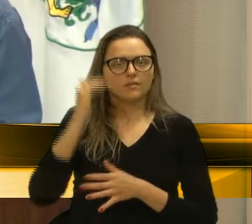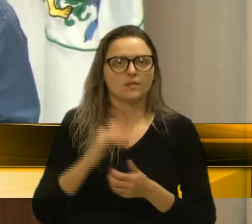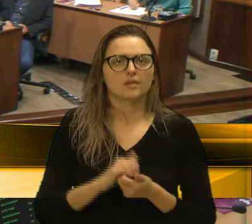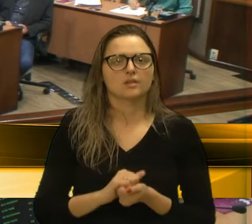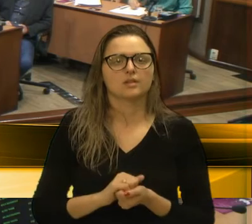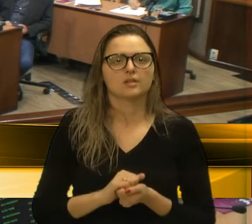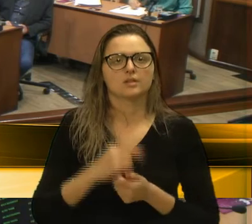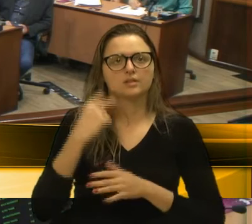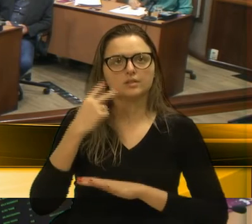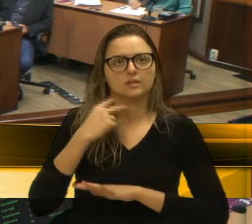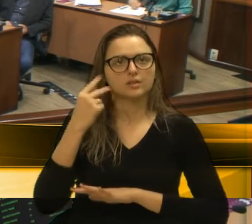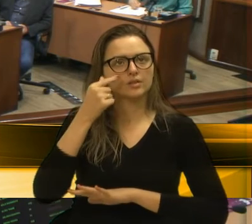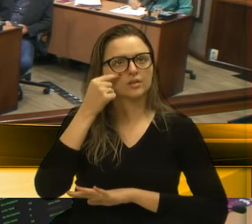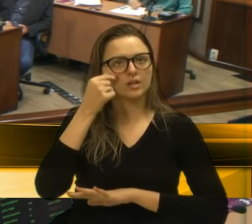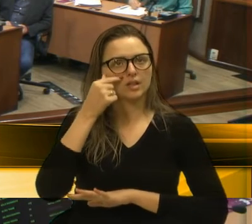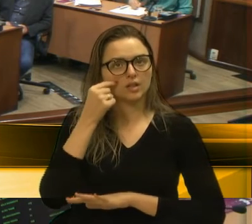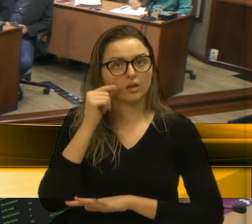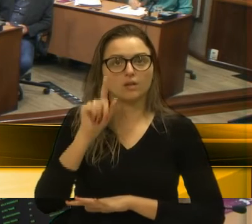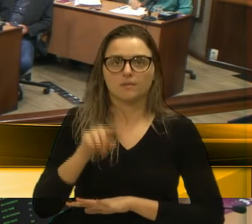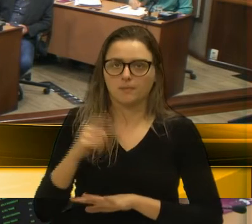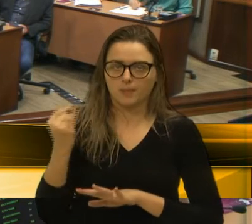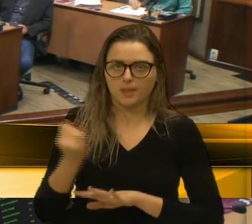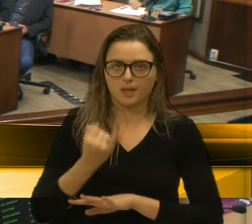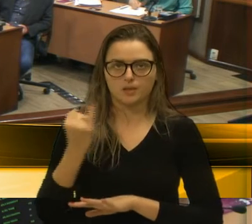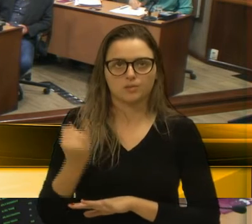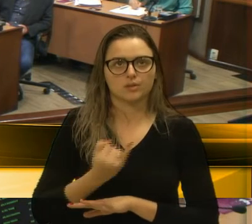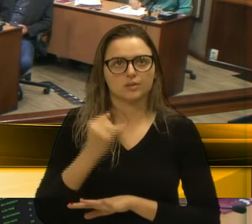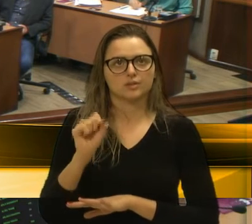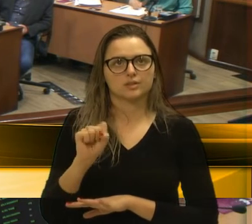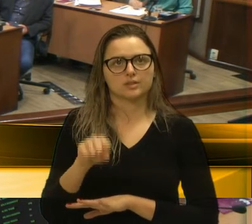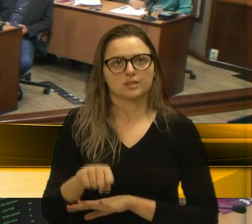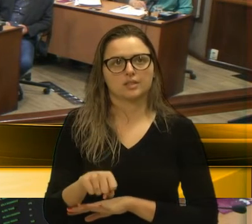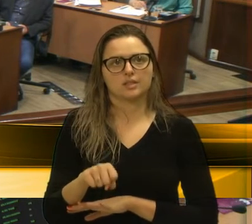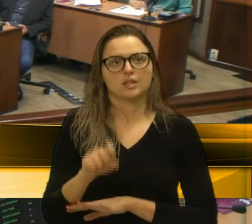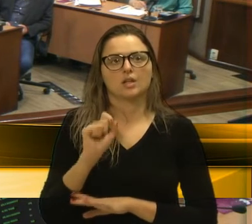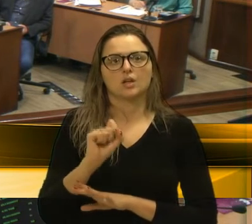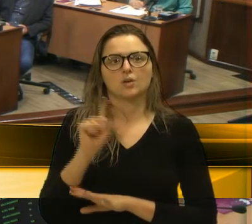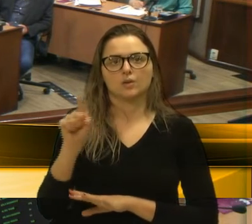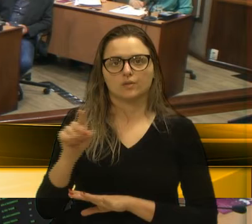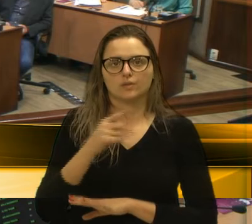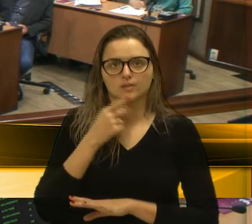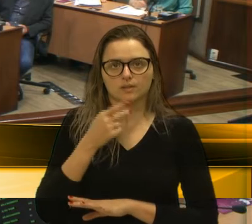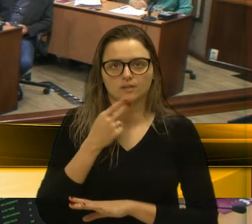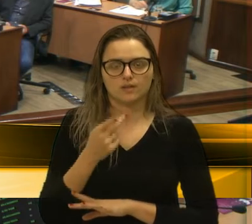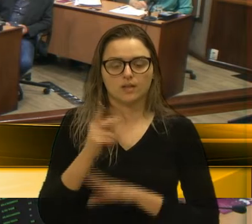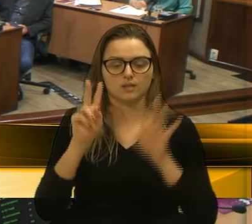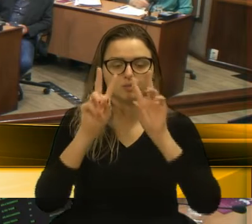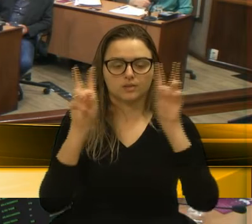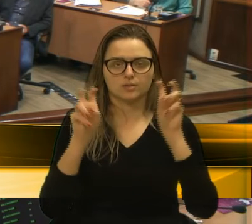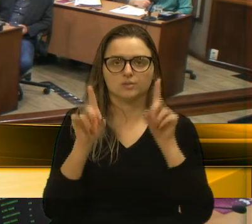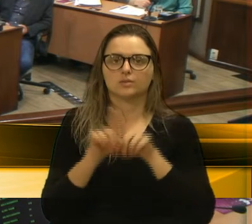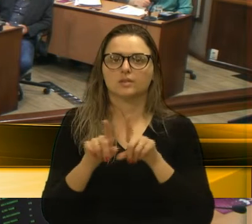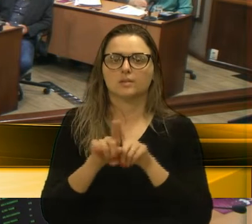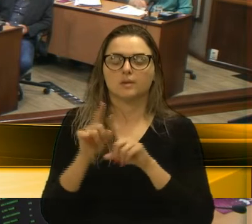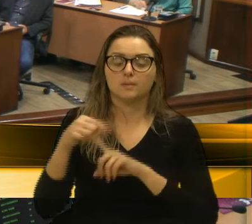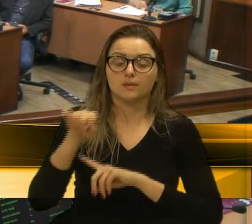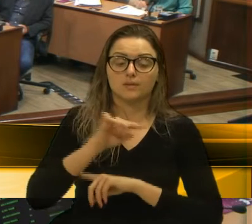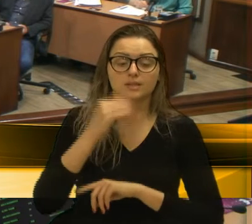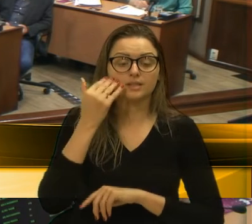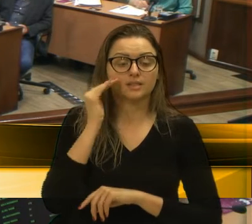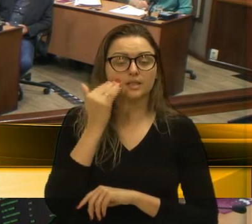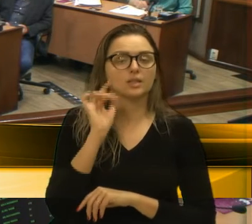Vereador Eloy, é extremamente importante que o senhor traga esse assunto para casa, até para as pessoas entenderem tudo aquilo que pode